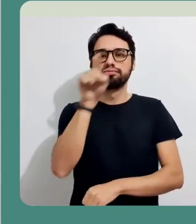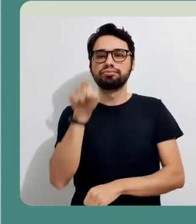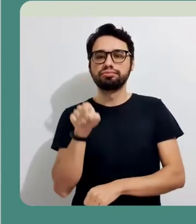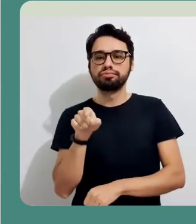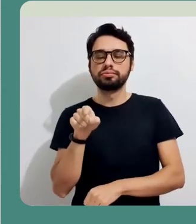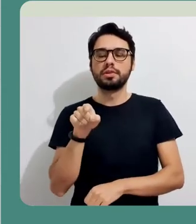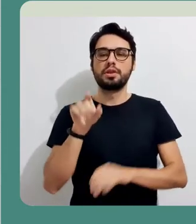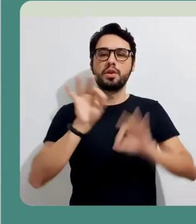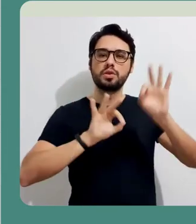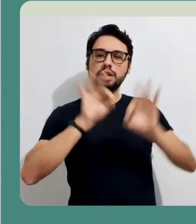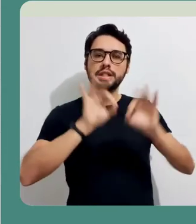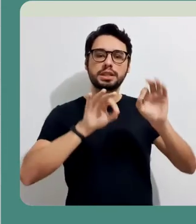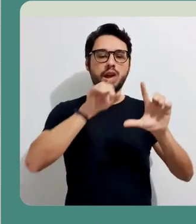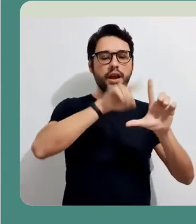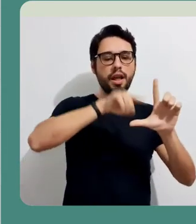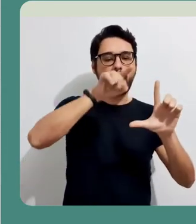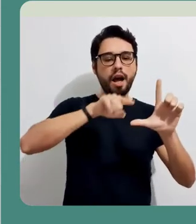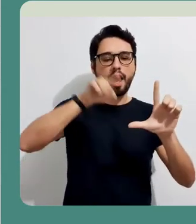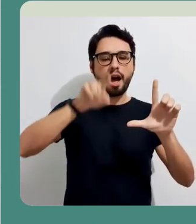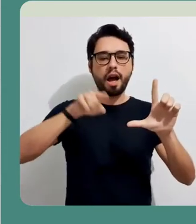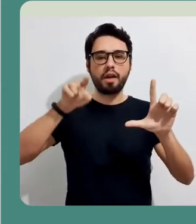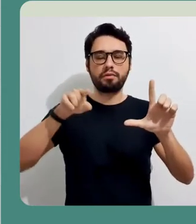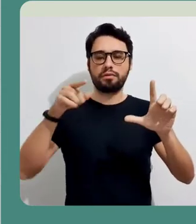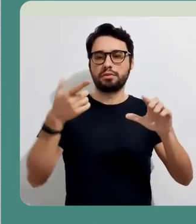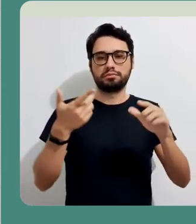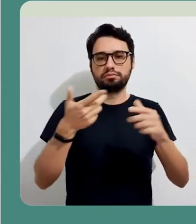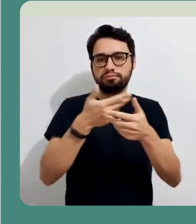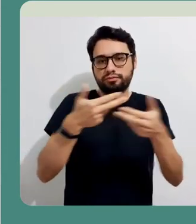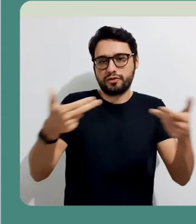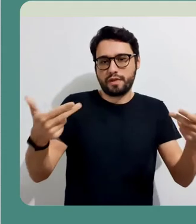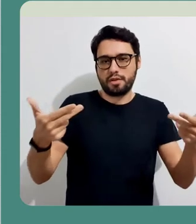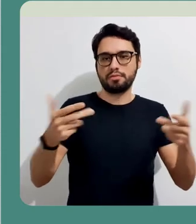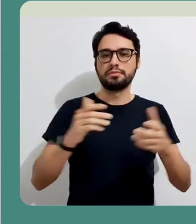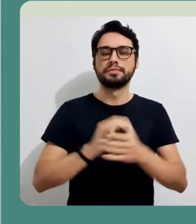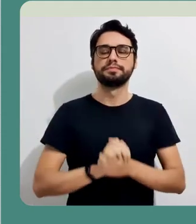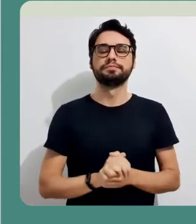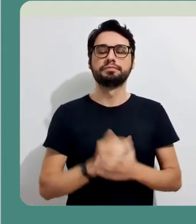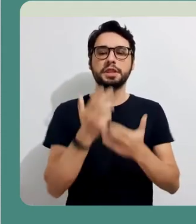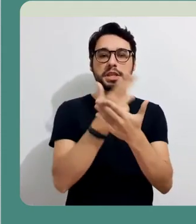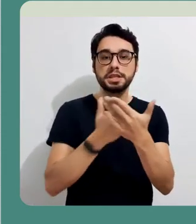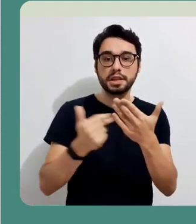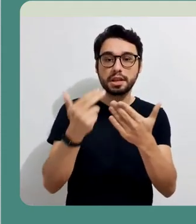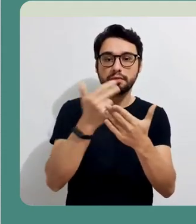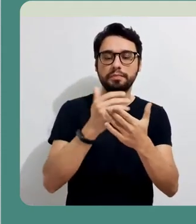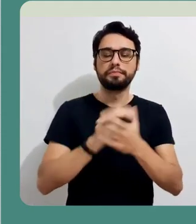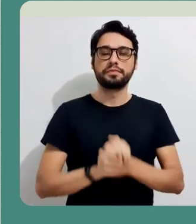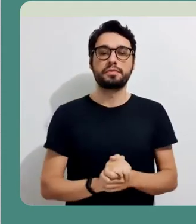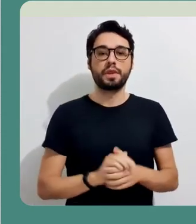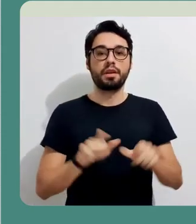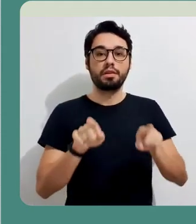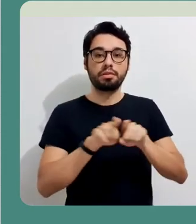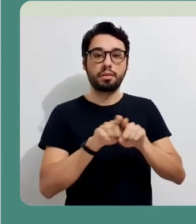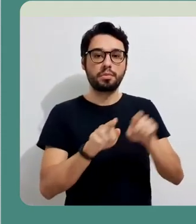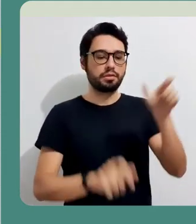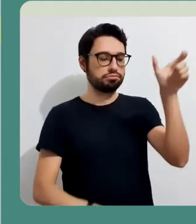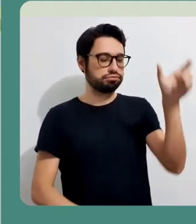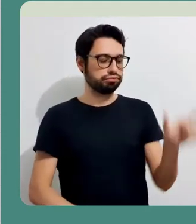transferidor para fazer gráficos desenhos geométricos assim por essa situação